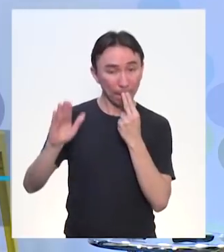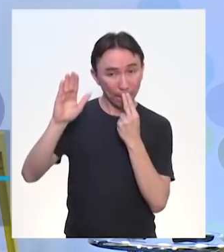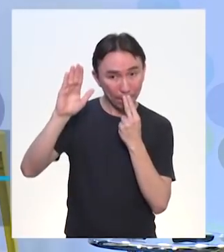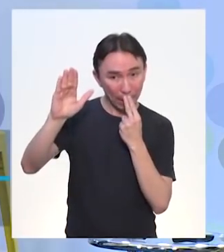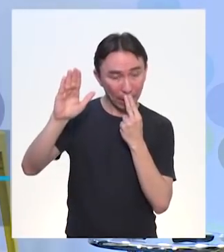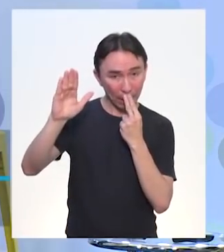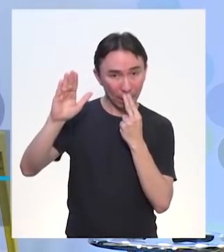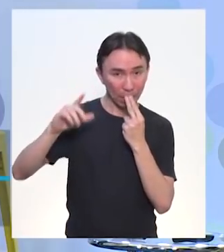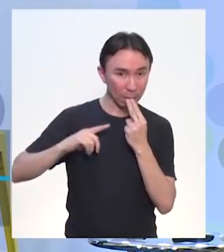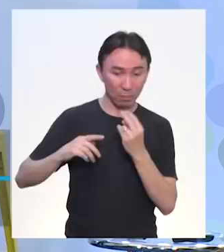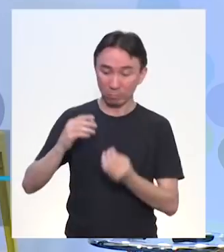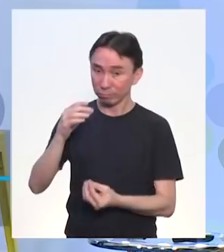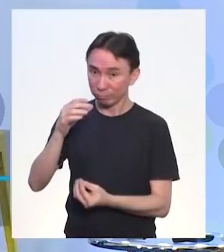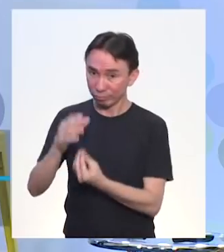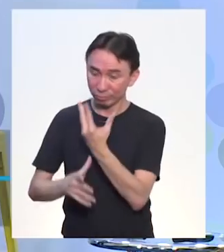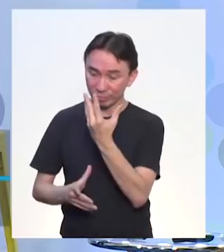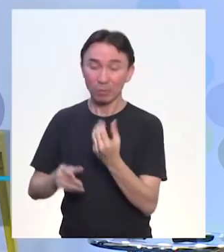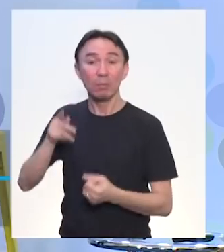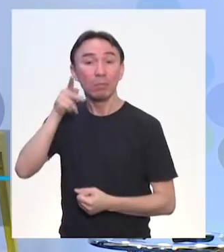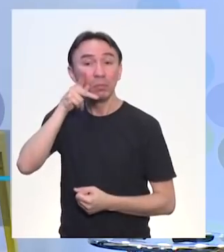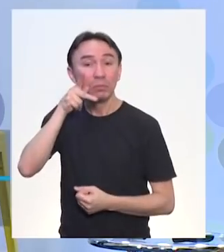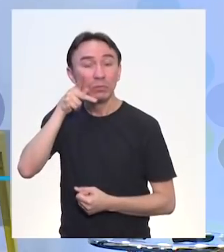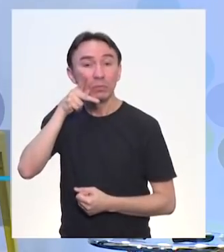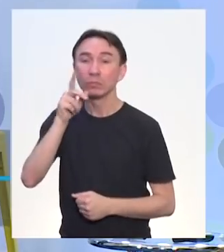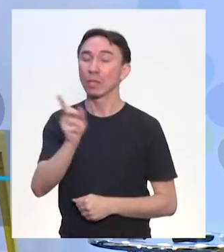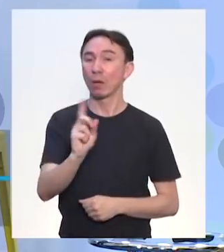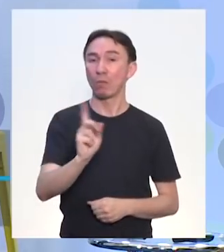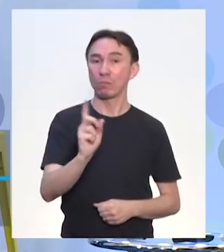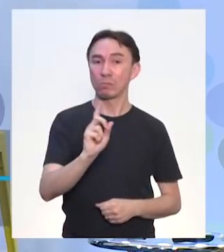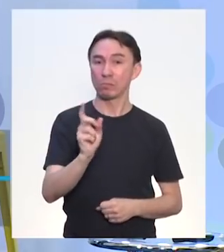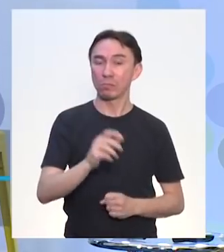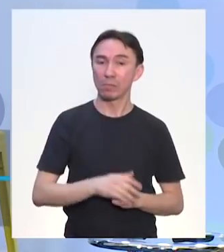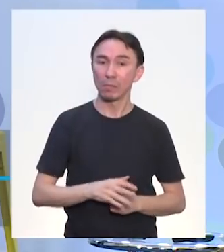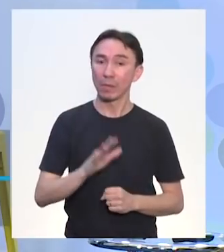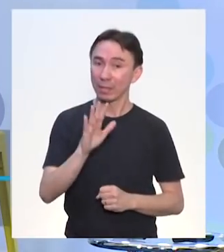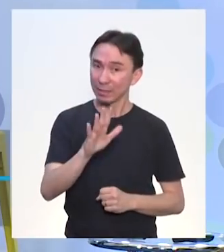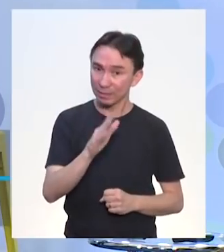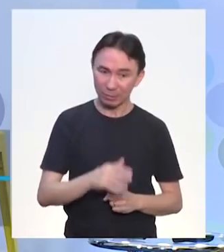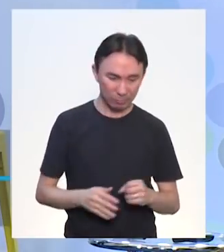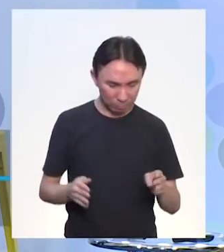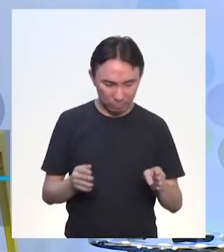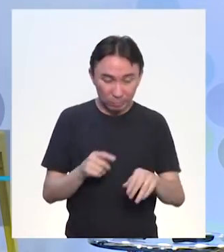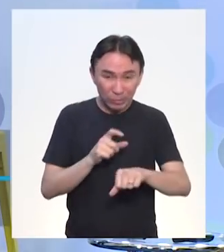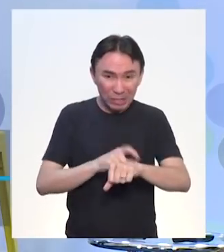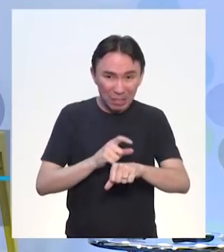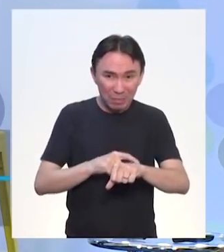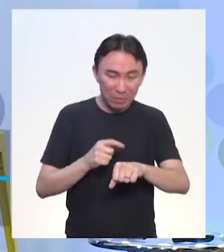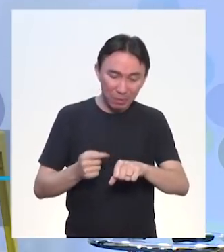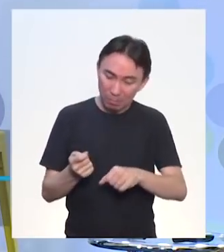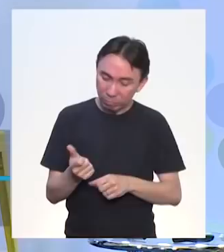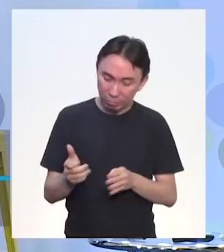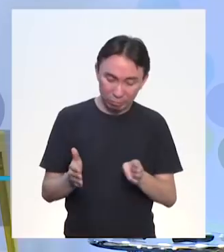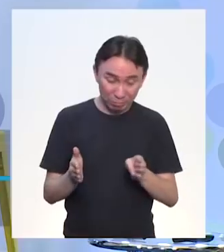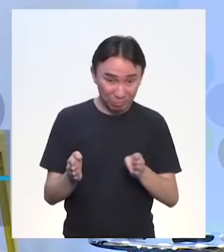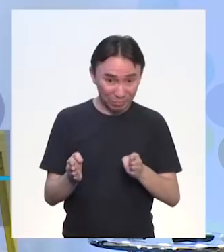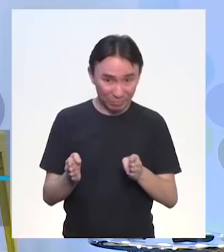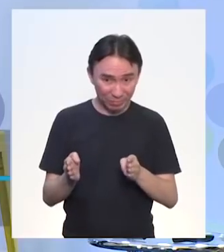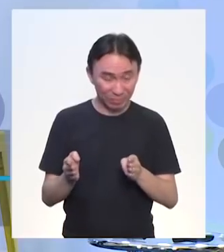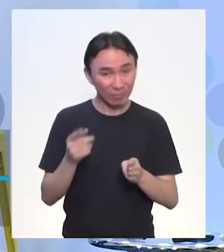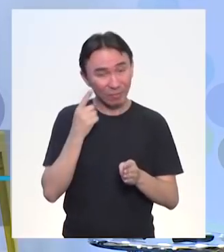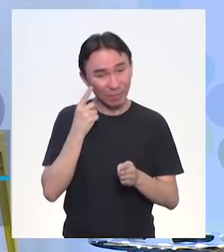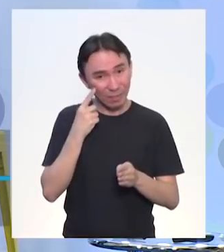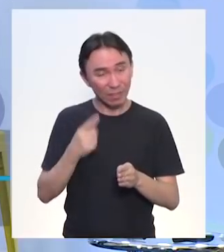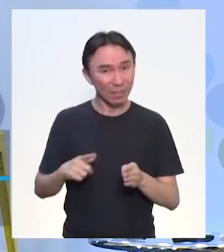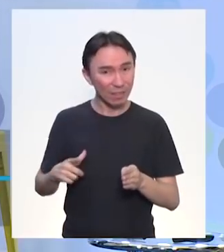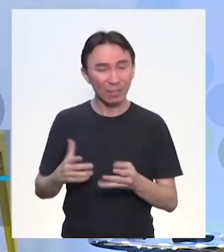Nazista, mas num curto espaço de tempo, devido ao seu talento em conseguir agregar multidões para o discurso